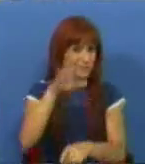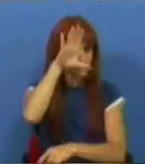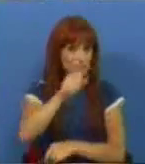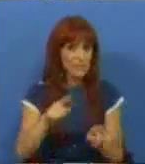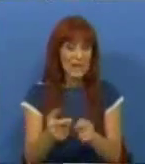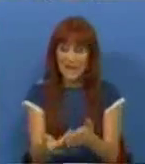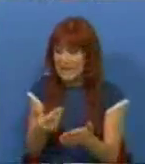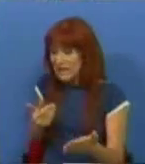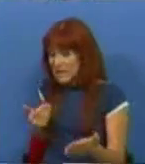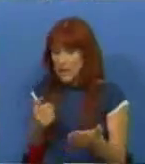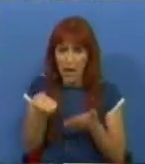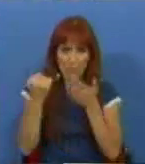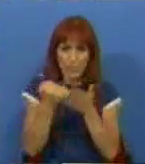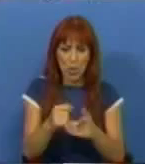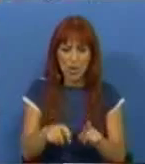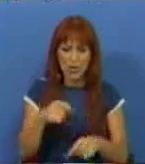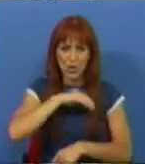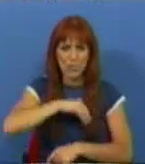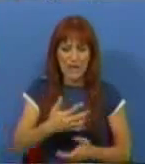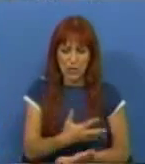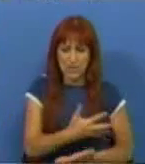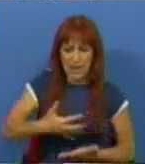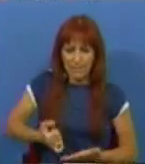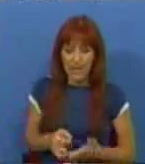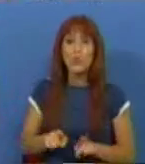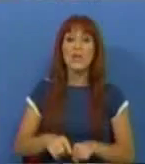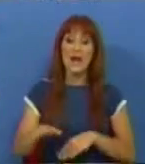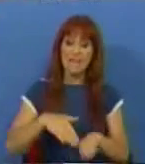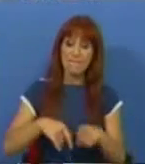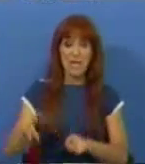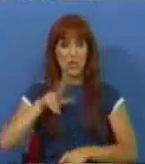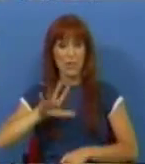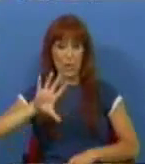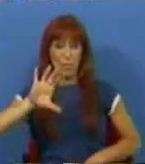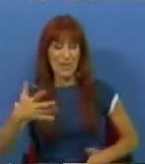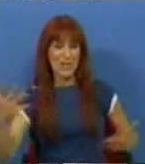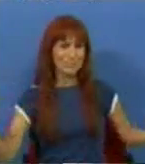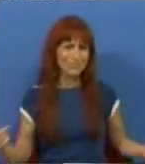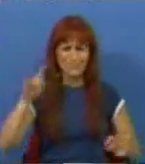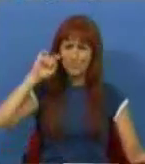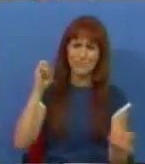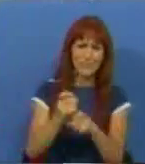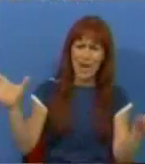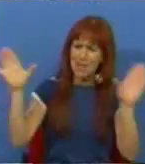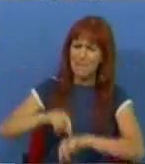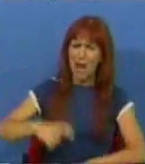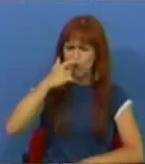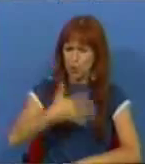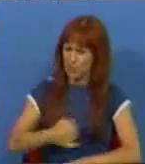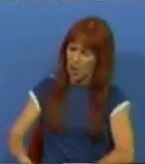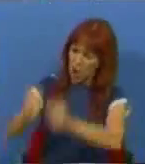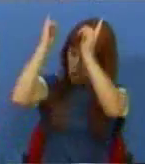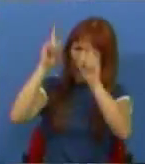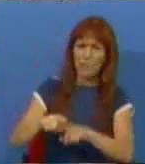Governo retirar os apoios ao subsídio de desemprego e fazer de Portugal o país que exige mais aos desempregados